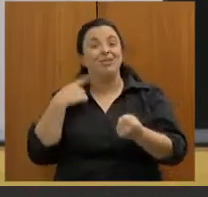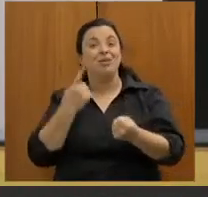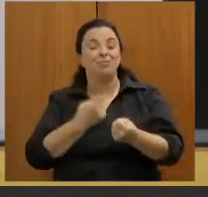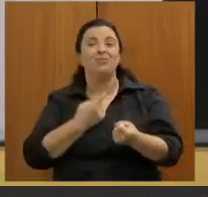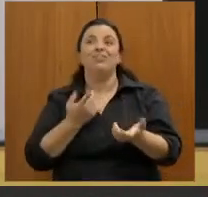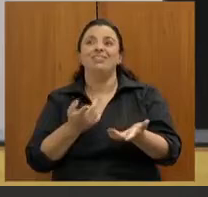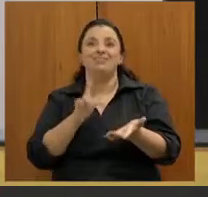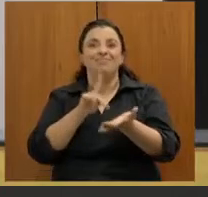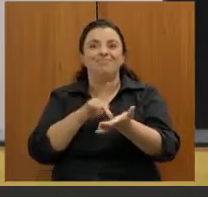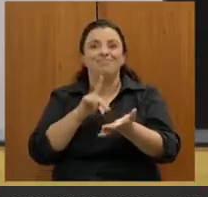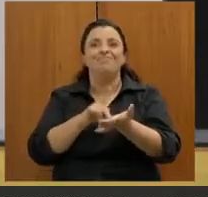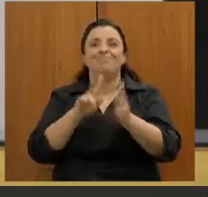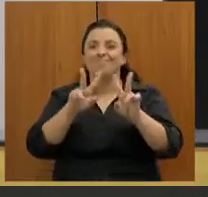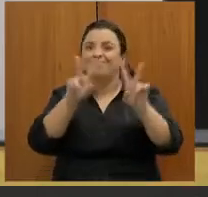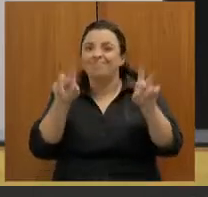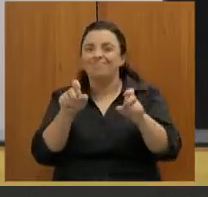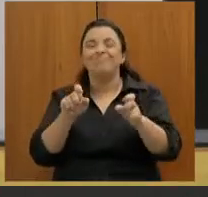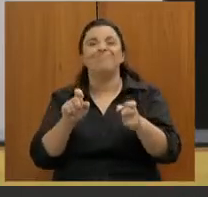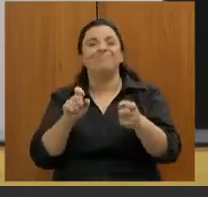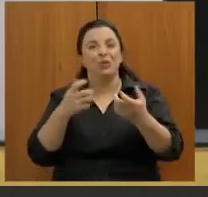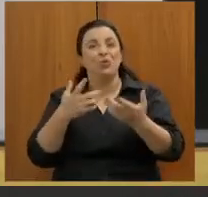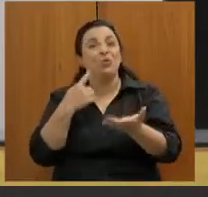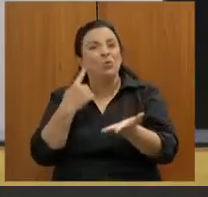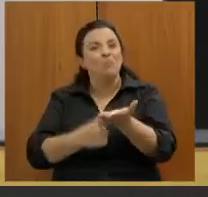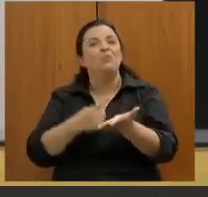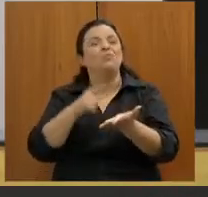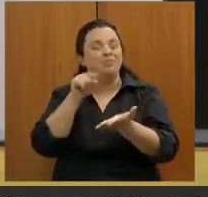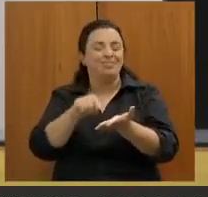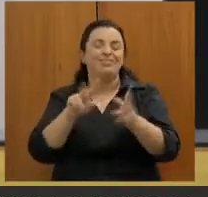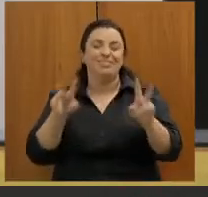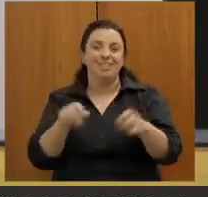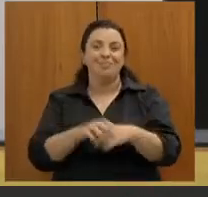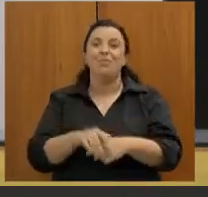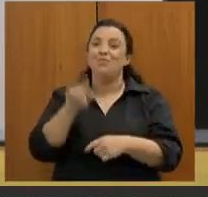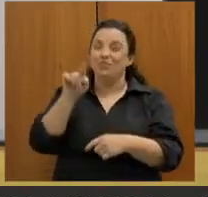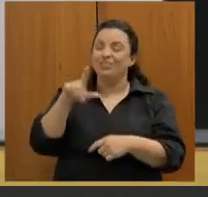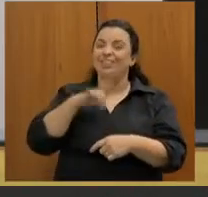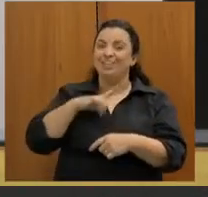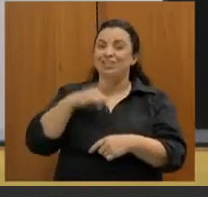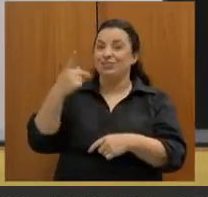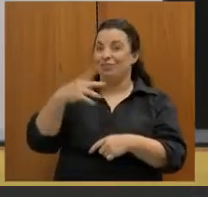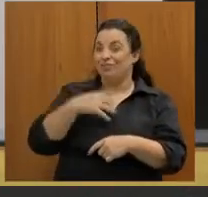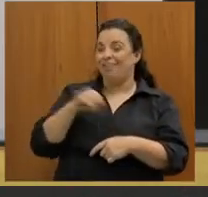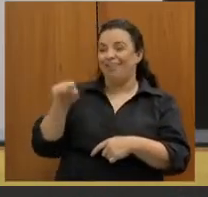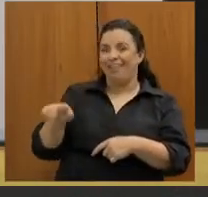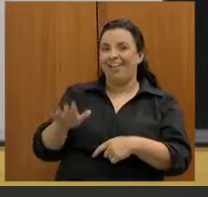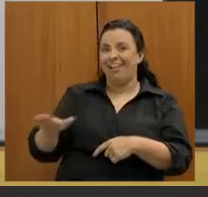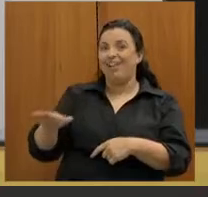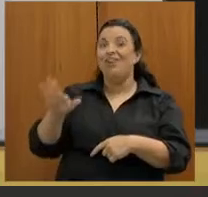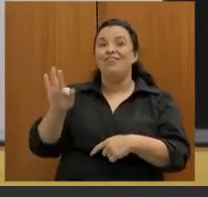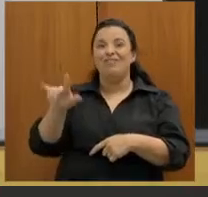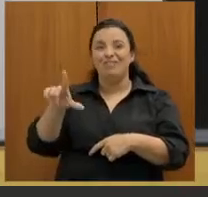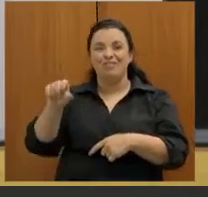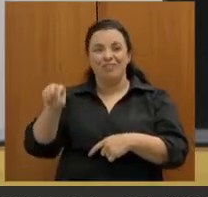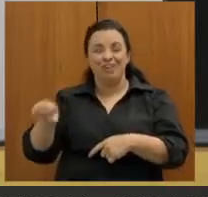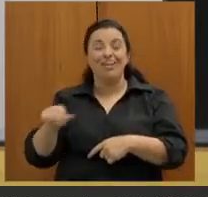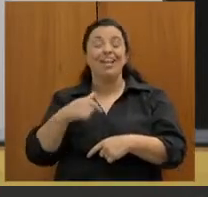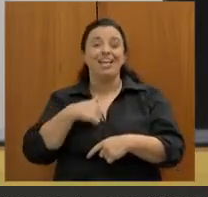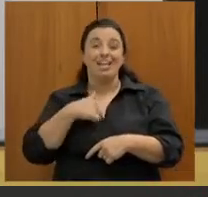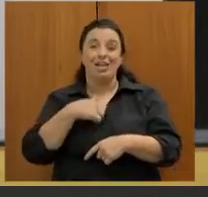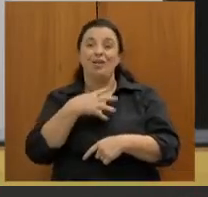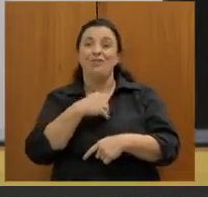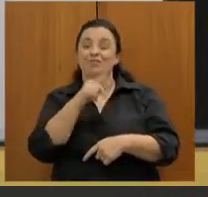nosso compromisso com essa calça uma causa tão importante né você tem a flora Priscila e eu tenho o João